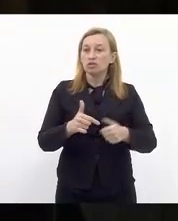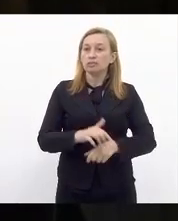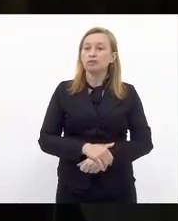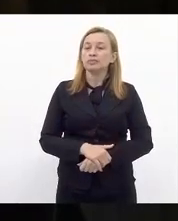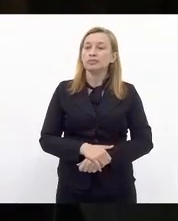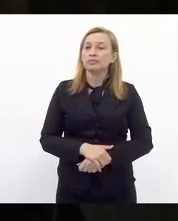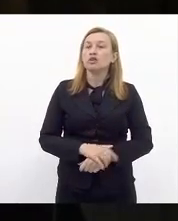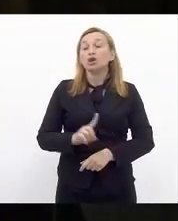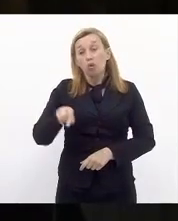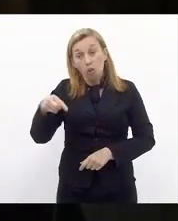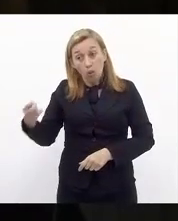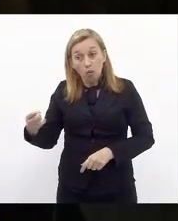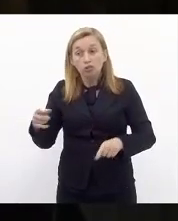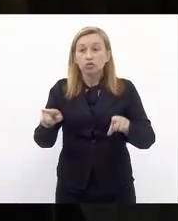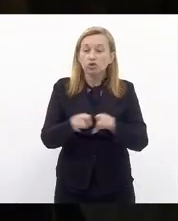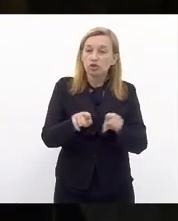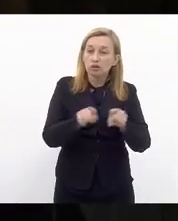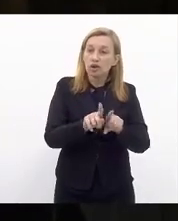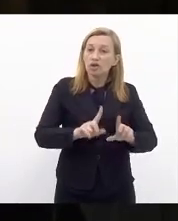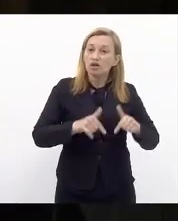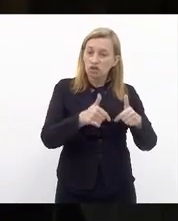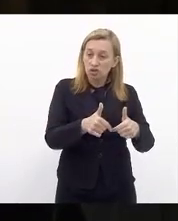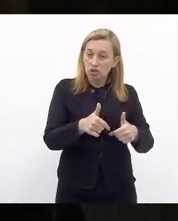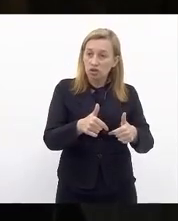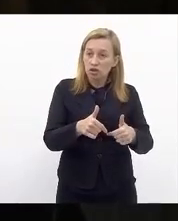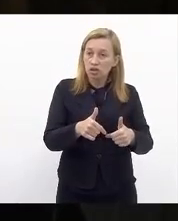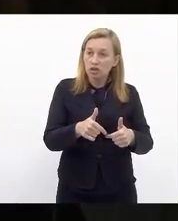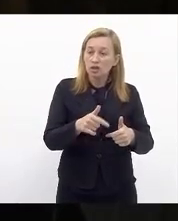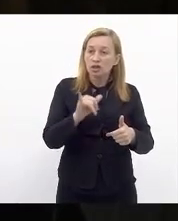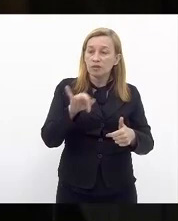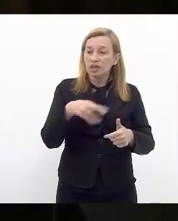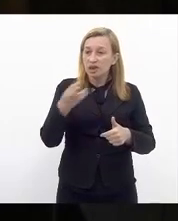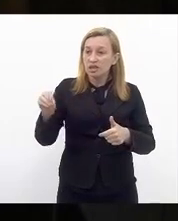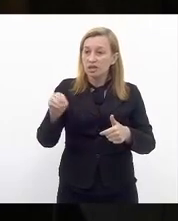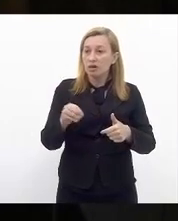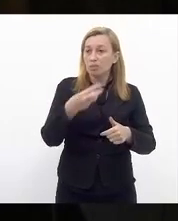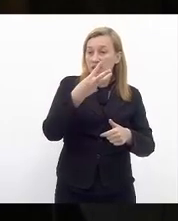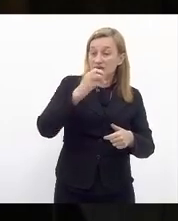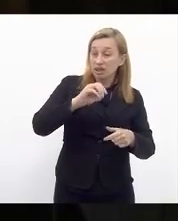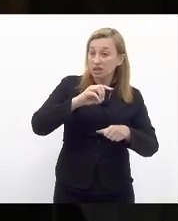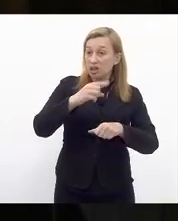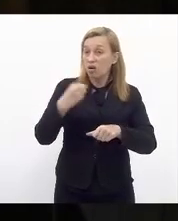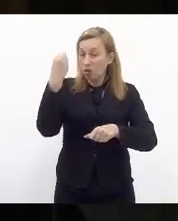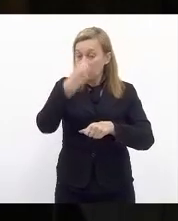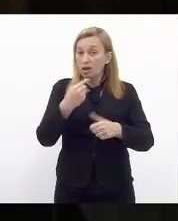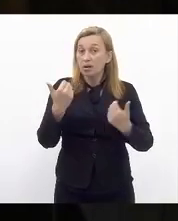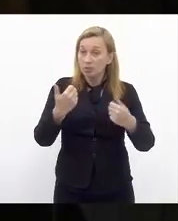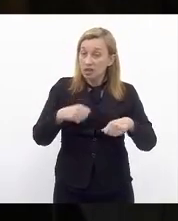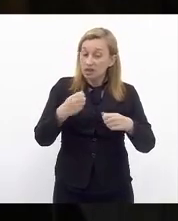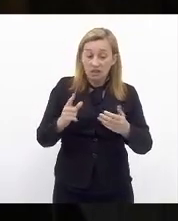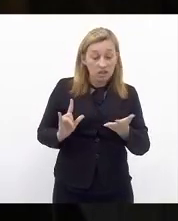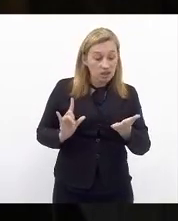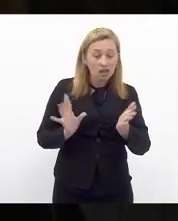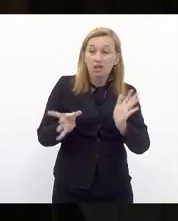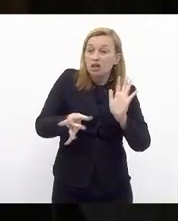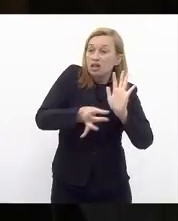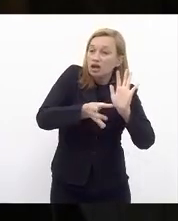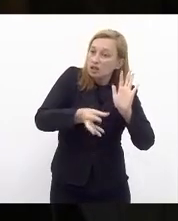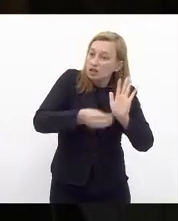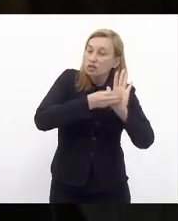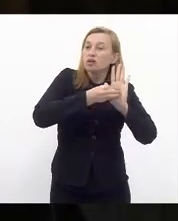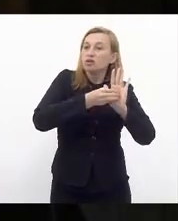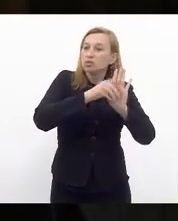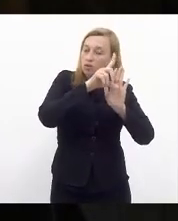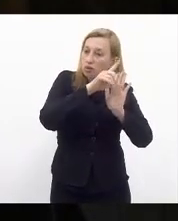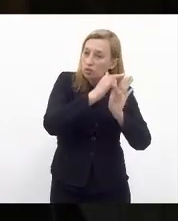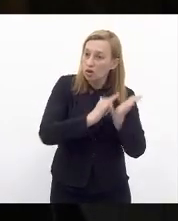E além disso outras medidas como essa do da migração para 30 horas tem que estar prevista em algum lugar senão quando chegar na hora de